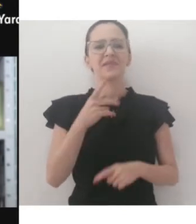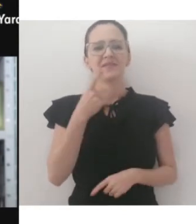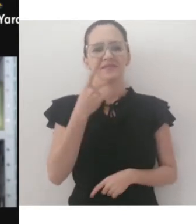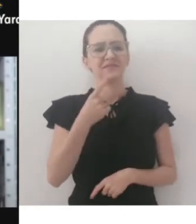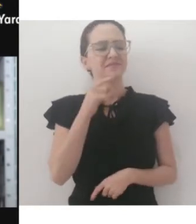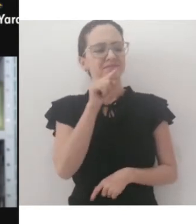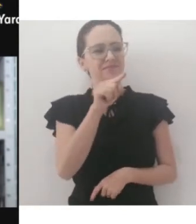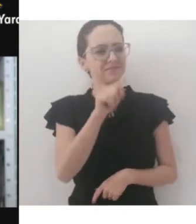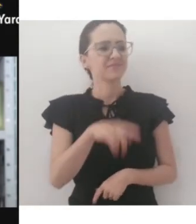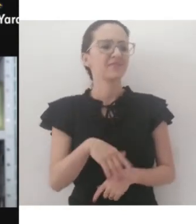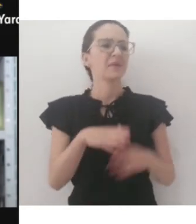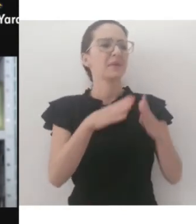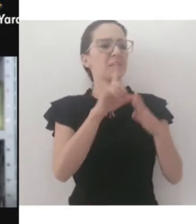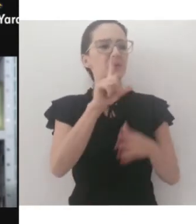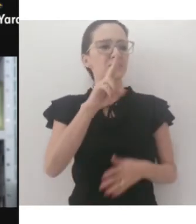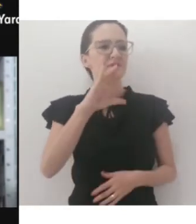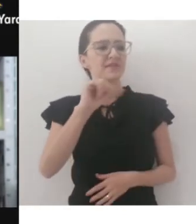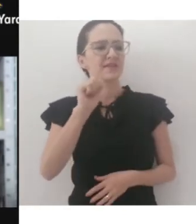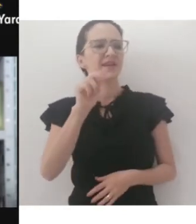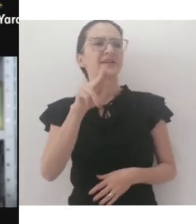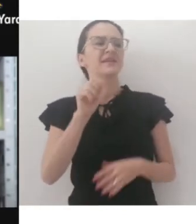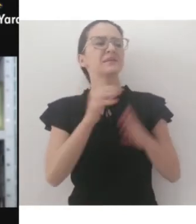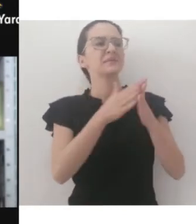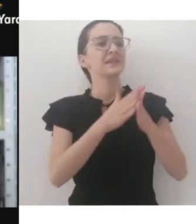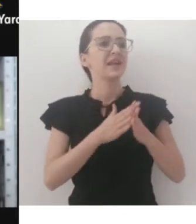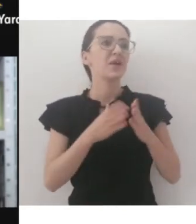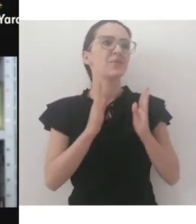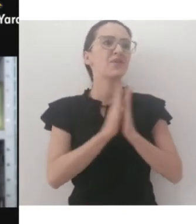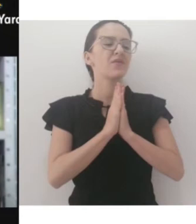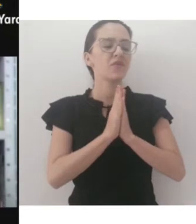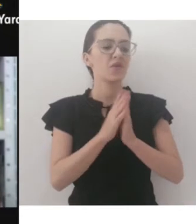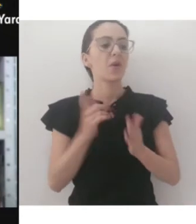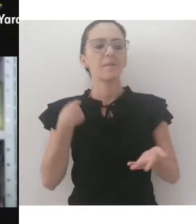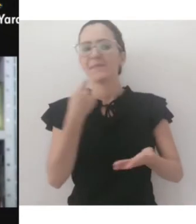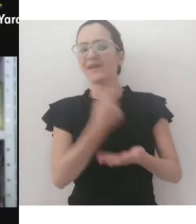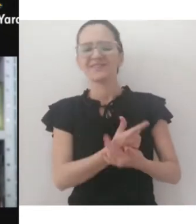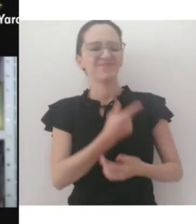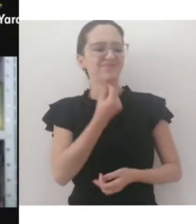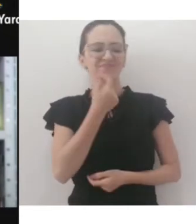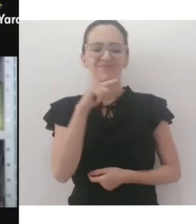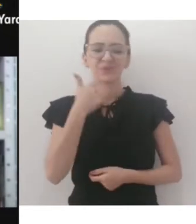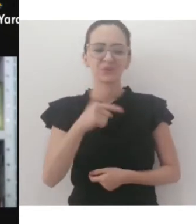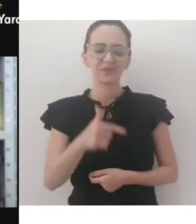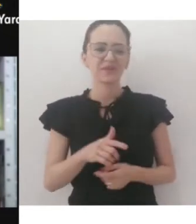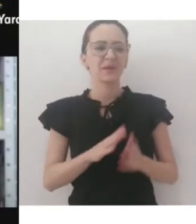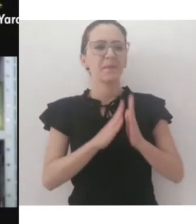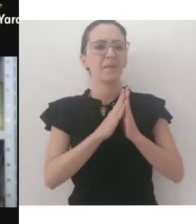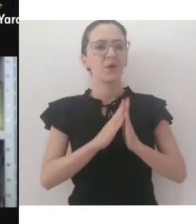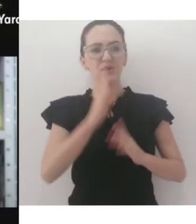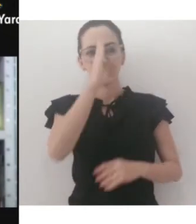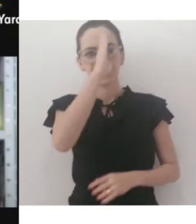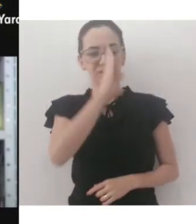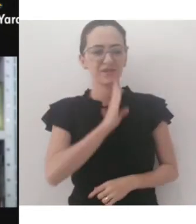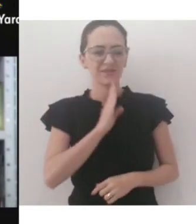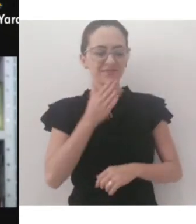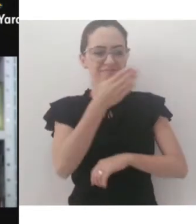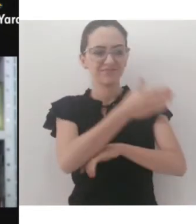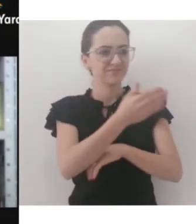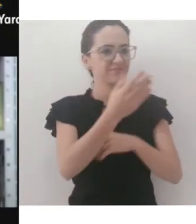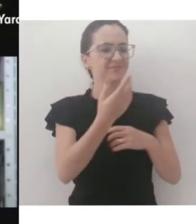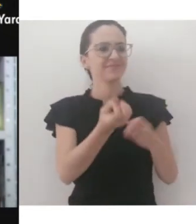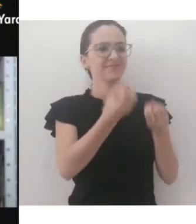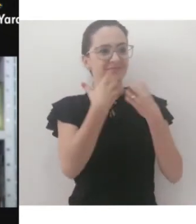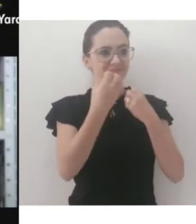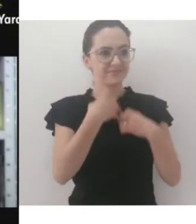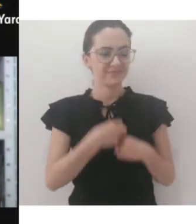deixa eu assistir essas aulas de graça, que eu tô sem dinheiro, me vai falar, pelo amor de Deus. E é isso, porque o desejo de vencer na vida era